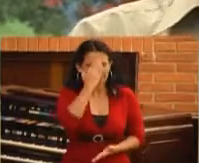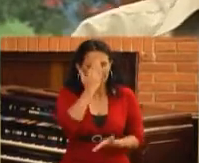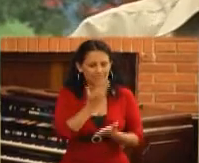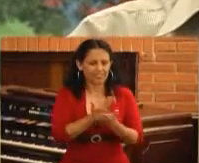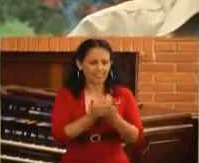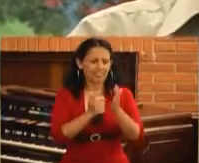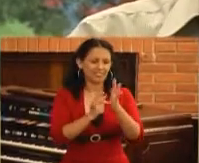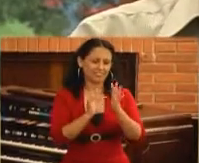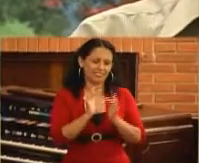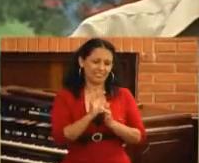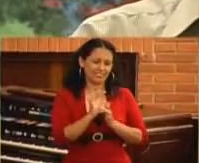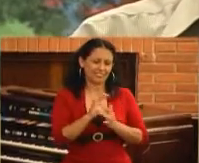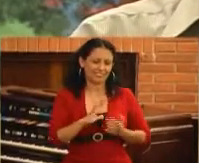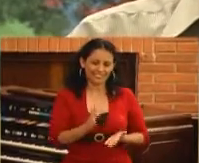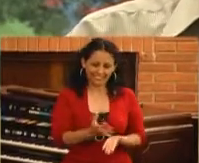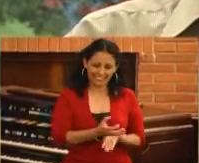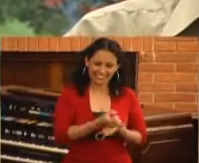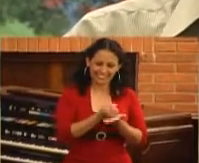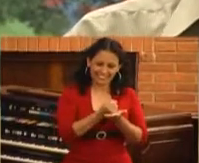Foi salvo.